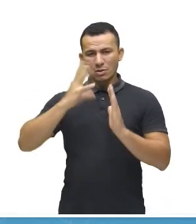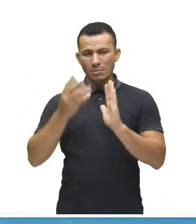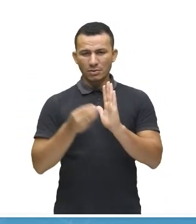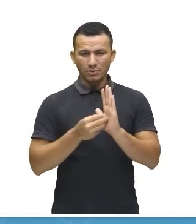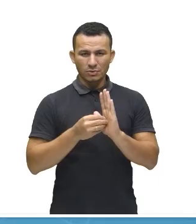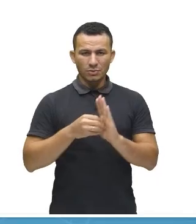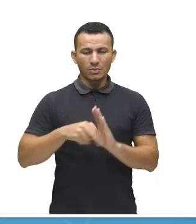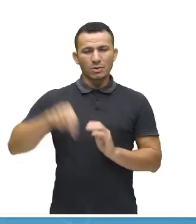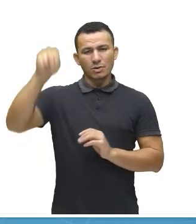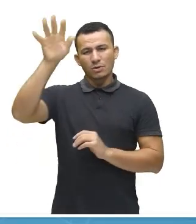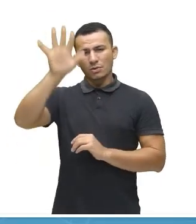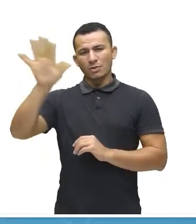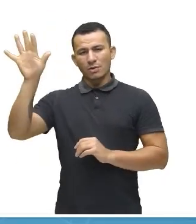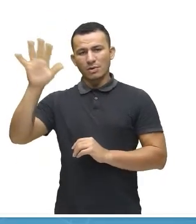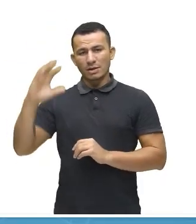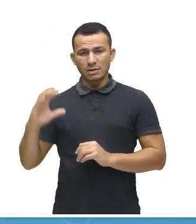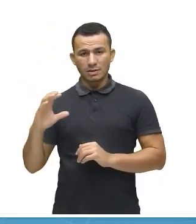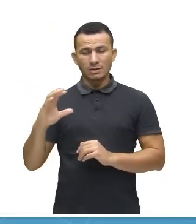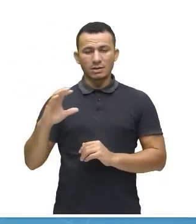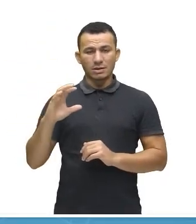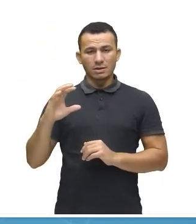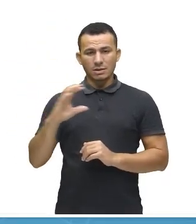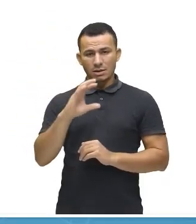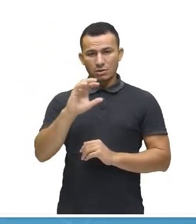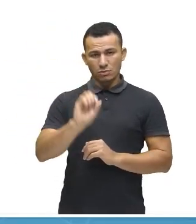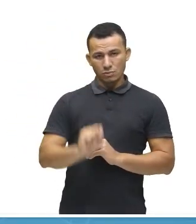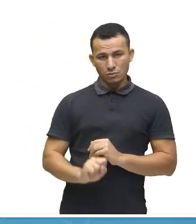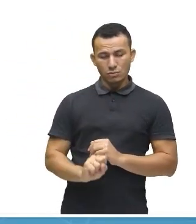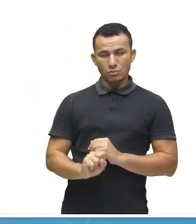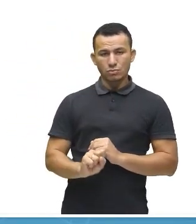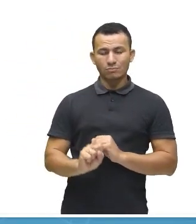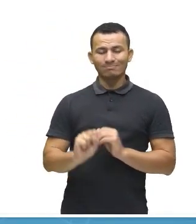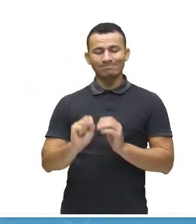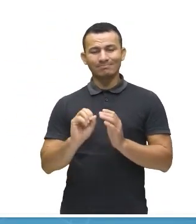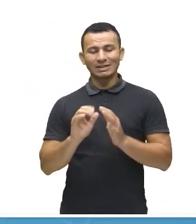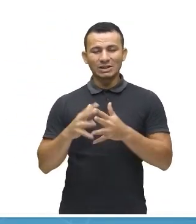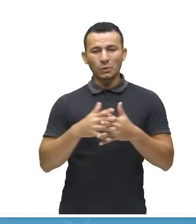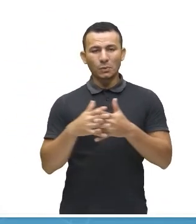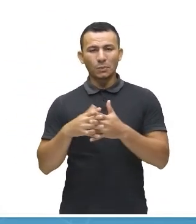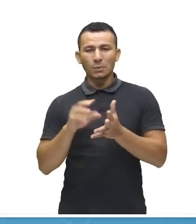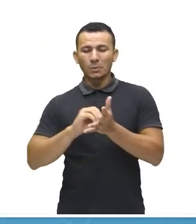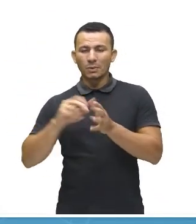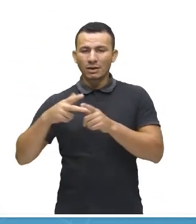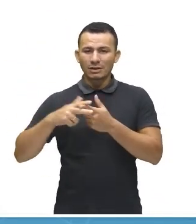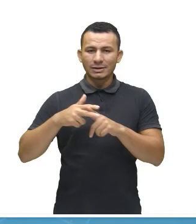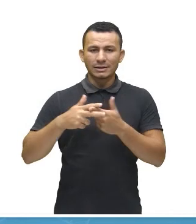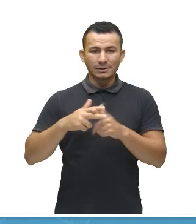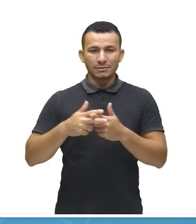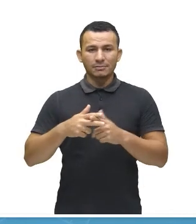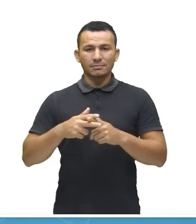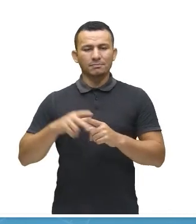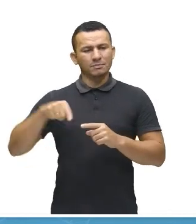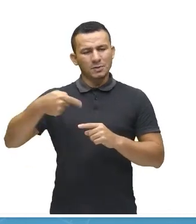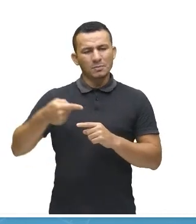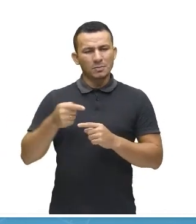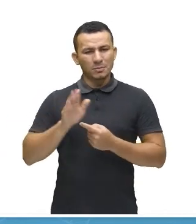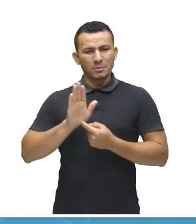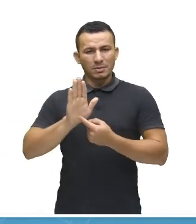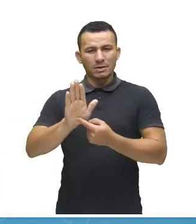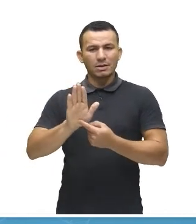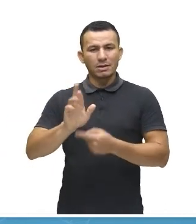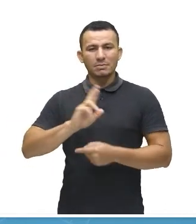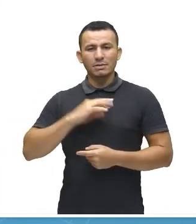nordeste, centro-sul. Vamos já ajeitar também, Melissa, tá bom? Fez uma confusãozinha, mas a gente vai